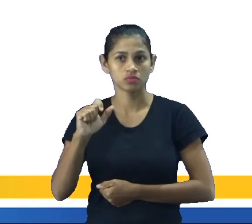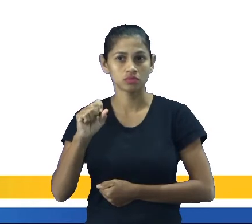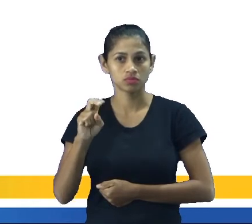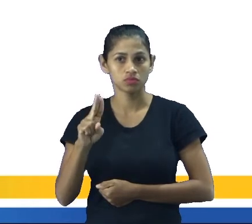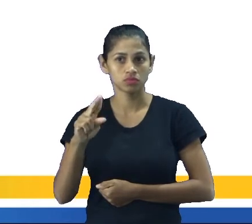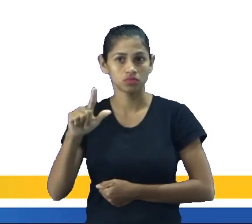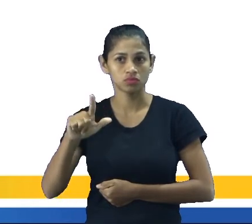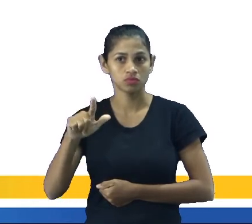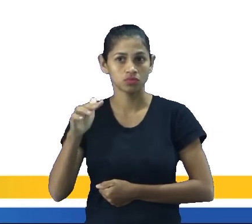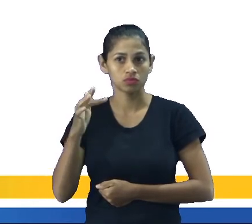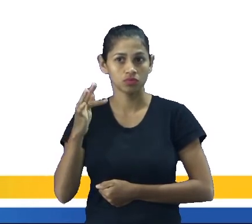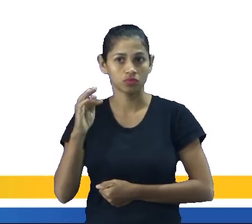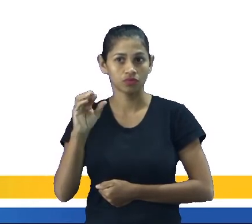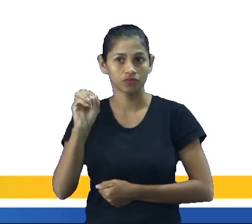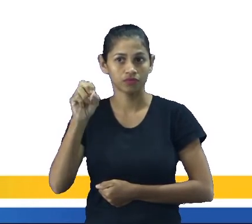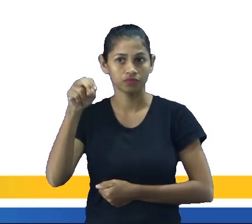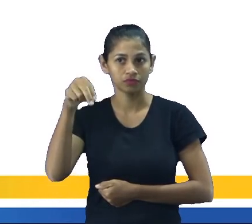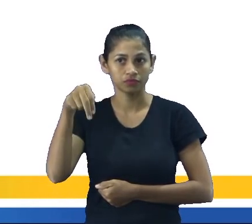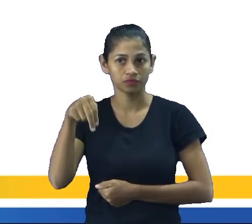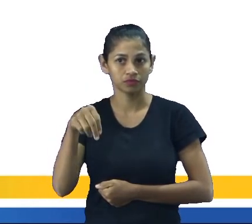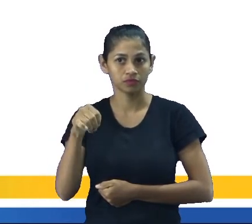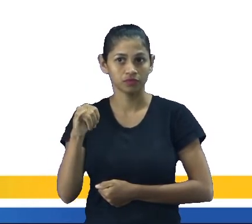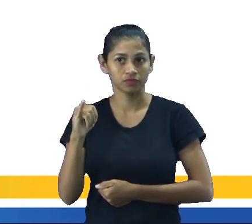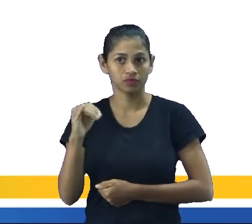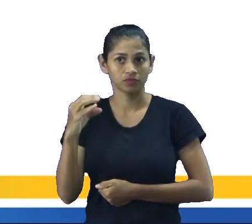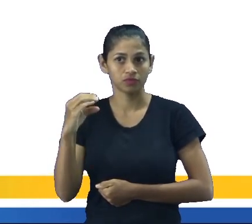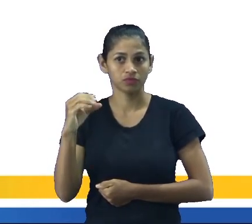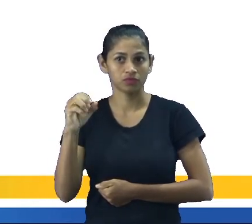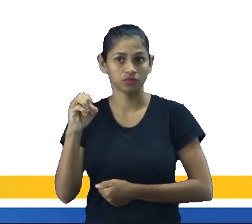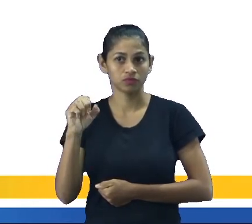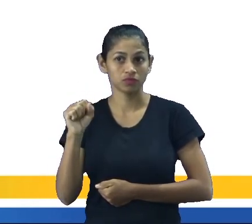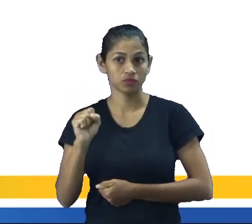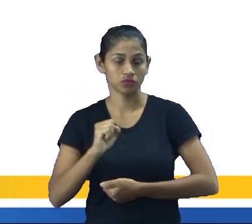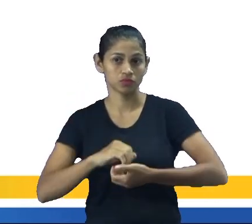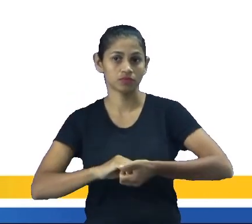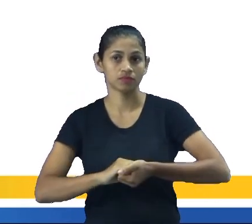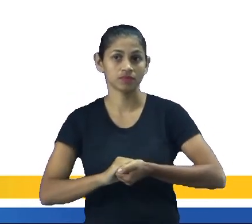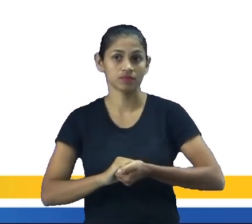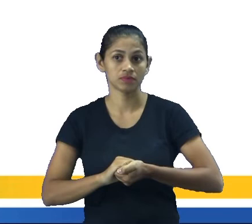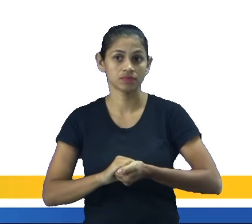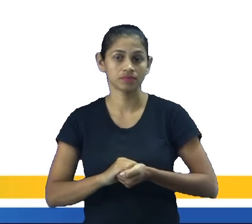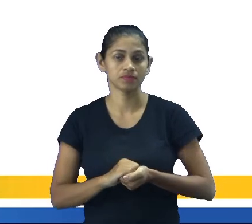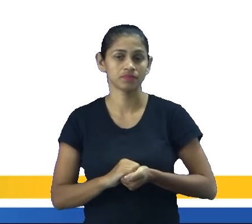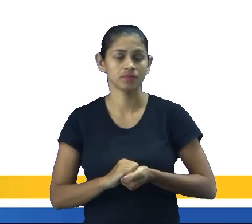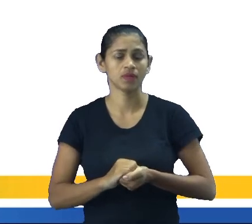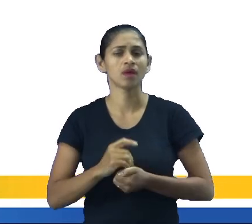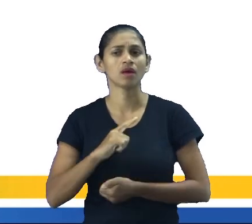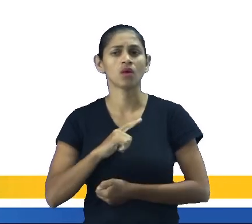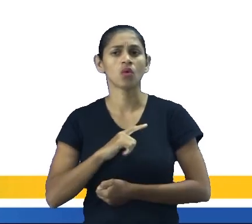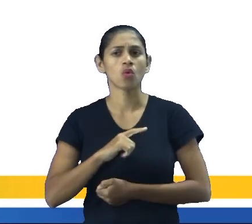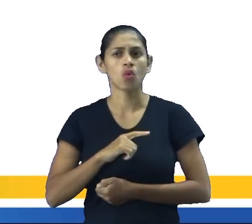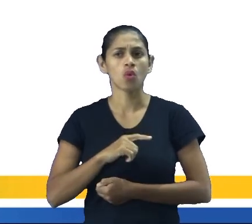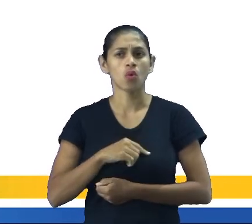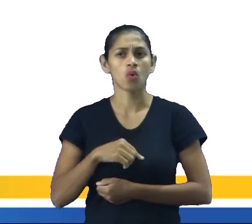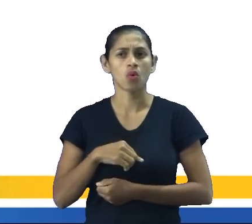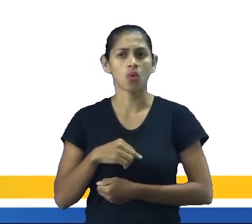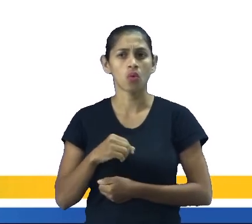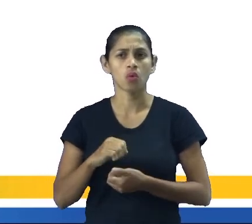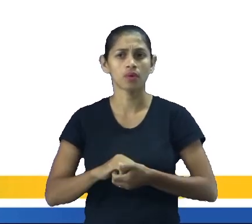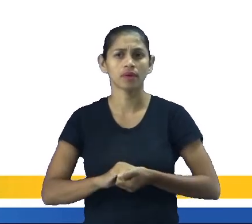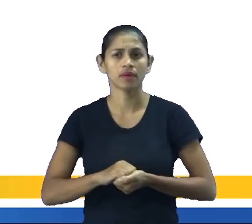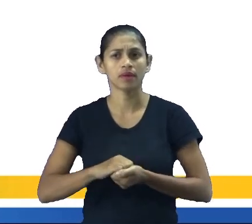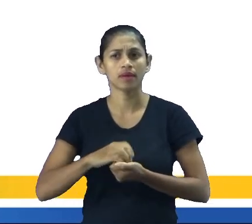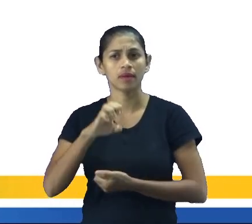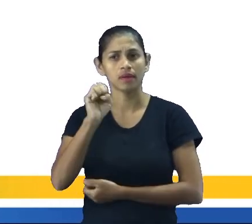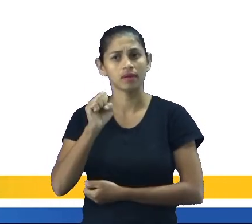nas funções orgânicas sulfonadas, né? Então a gente tem o ácido sulfônico, que é o enxofre, que é uma classe ali que vai ter